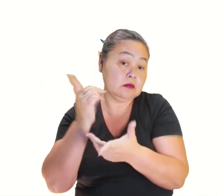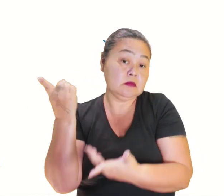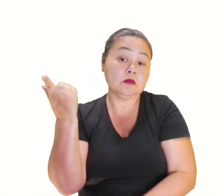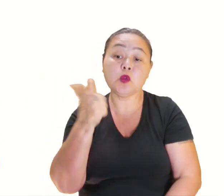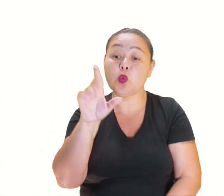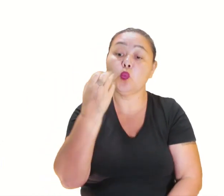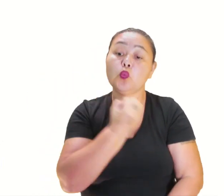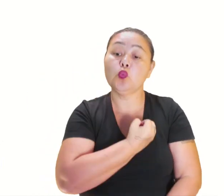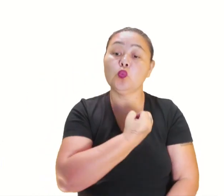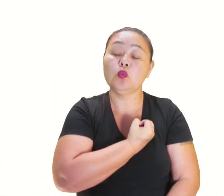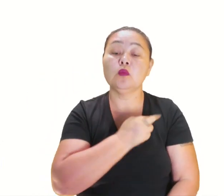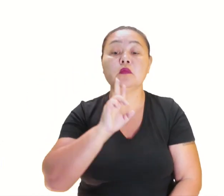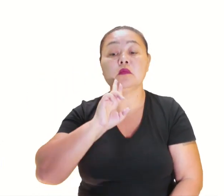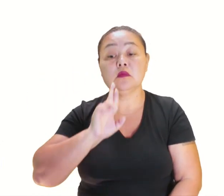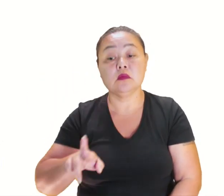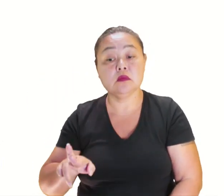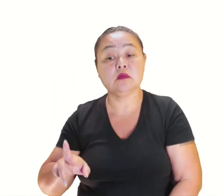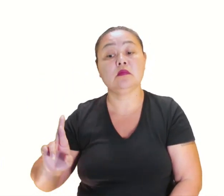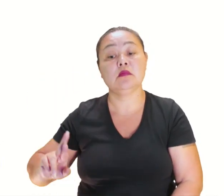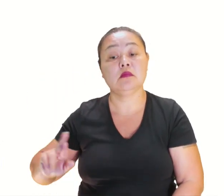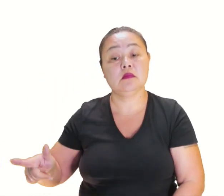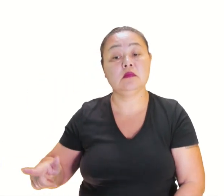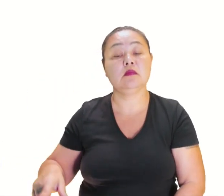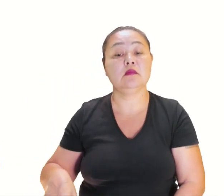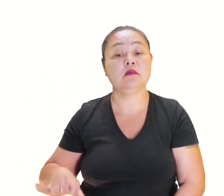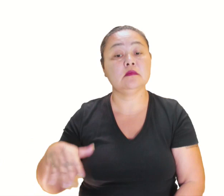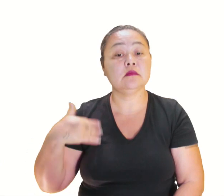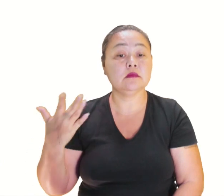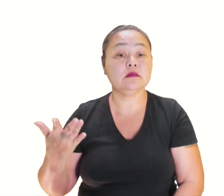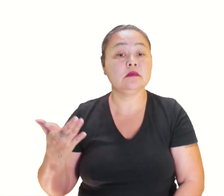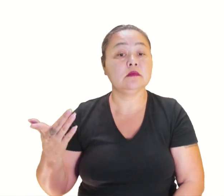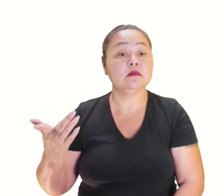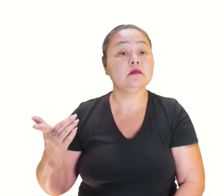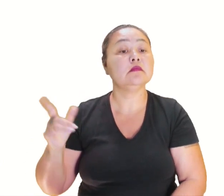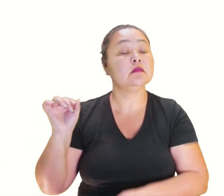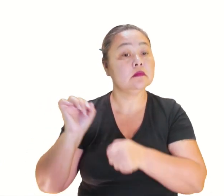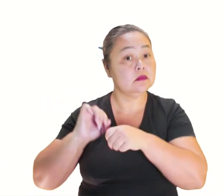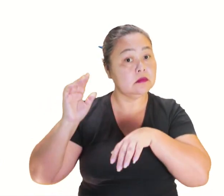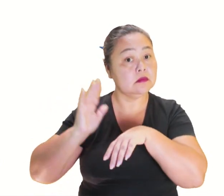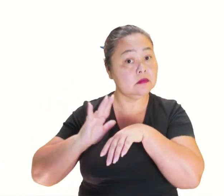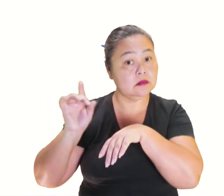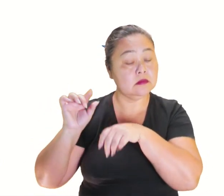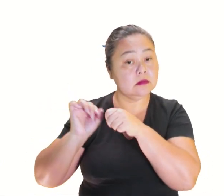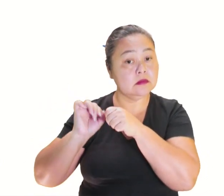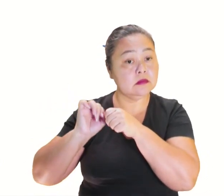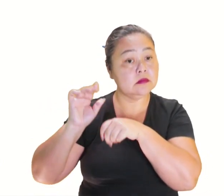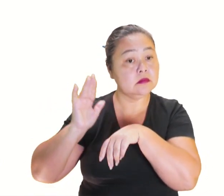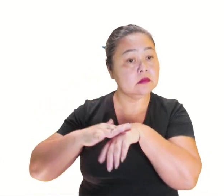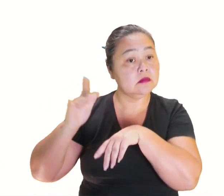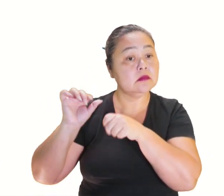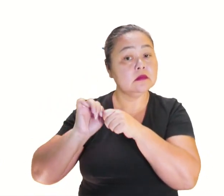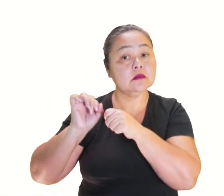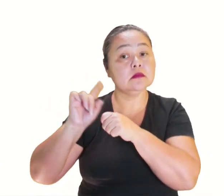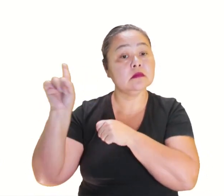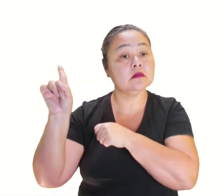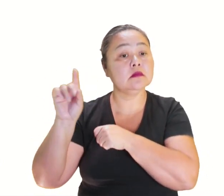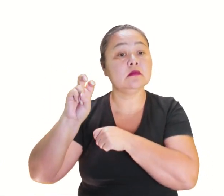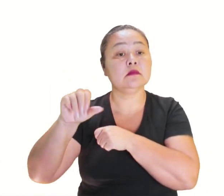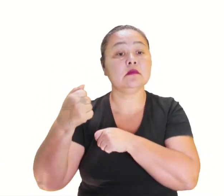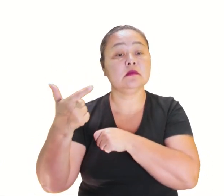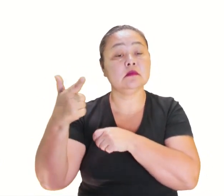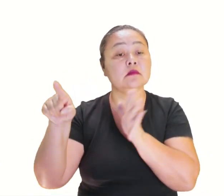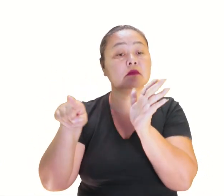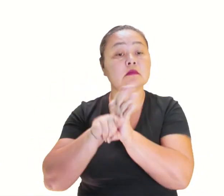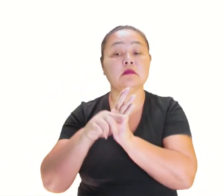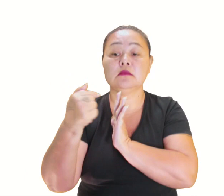entrasse outro valor, resultado diferente, né? Mas vamos lá, vamos fazer mais uma? Vamos. O valor numérico da expressão, 5x